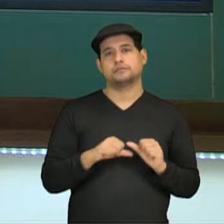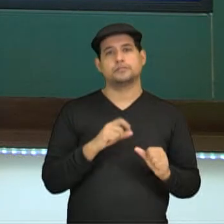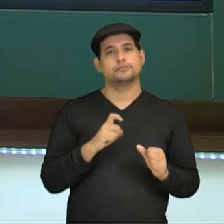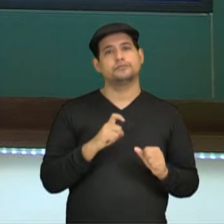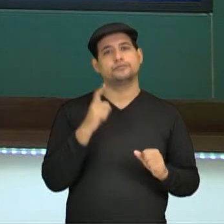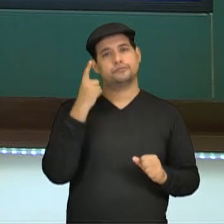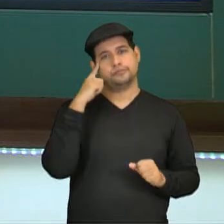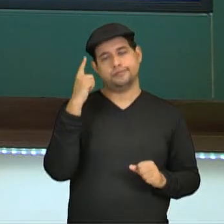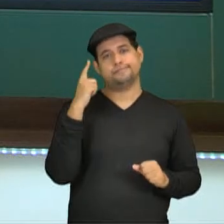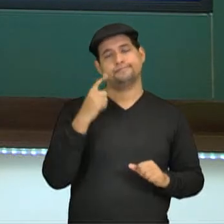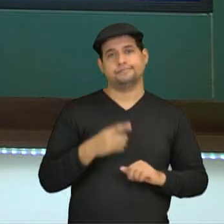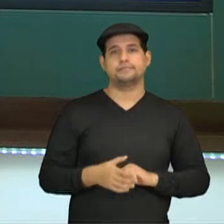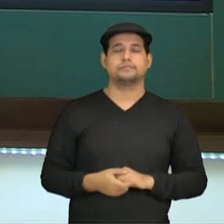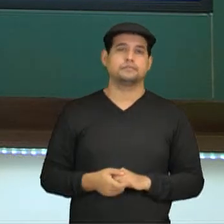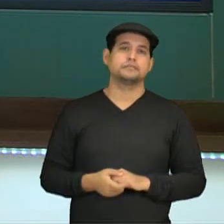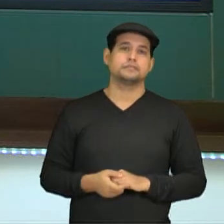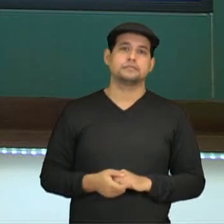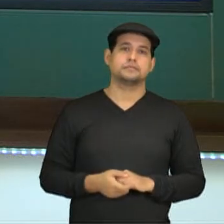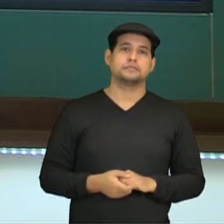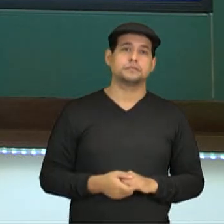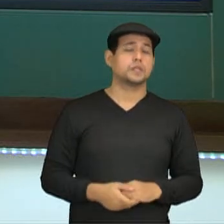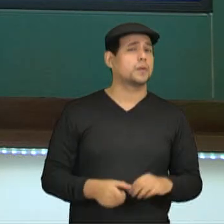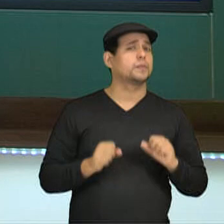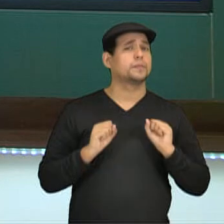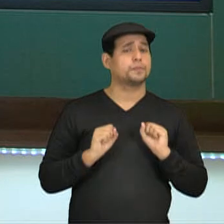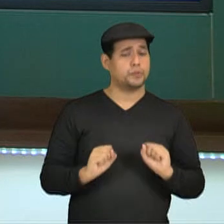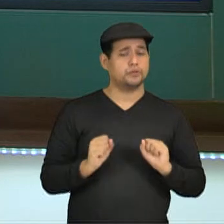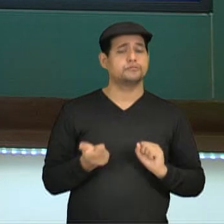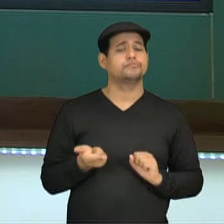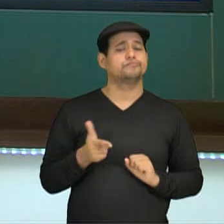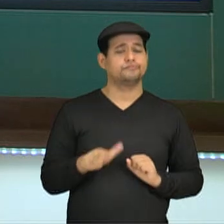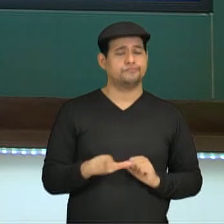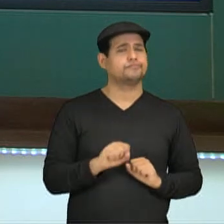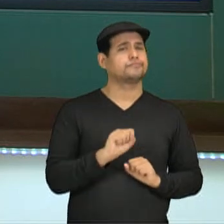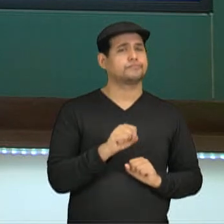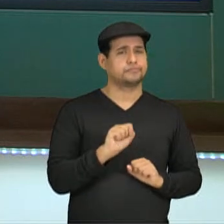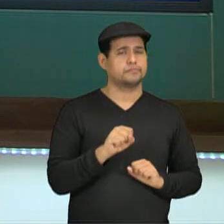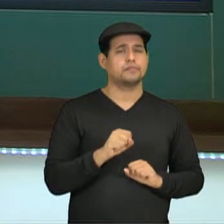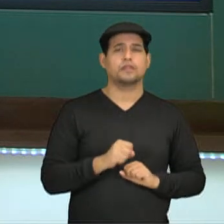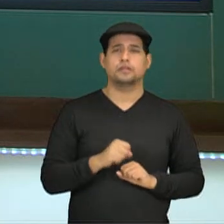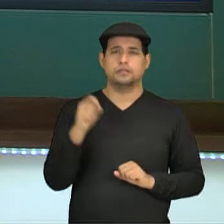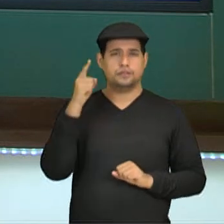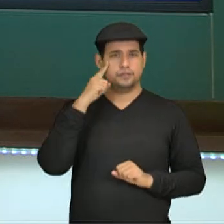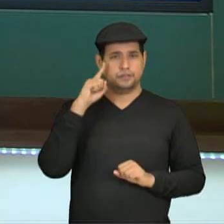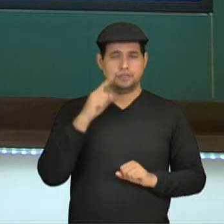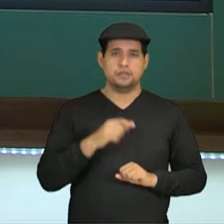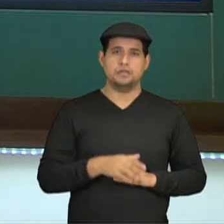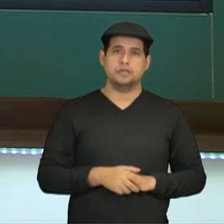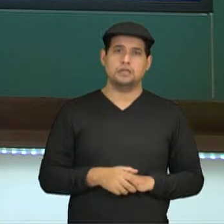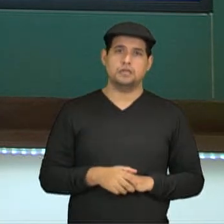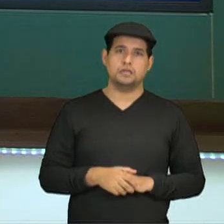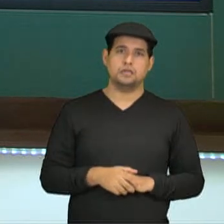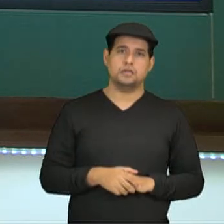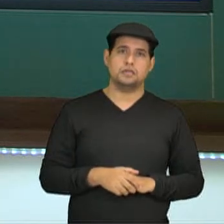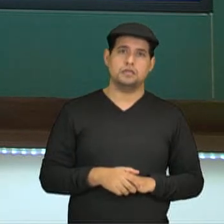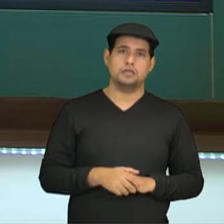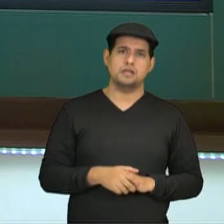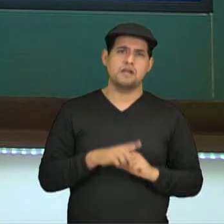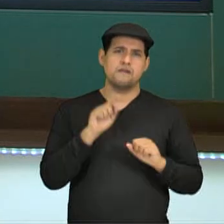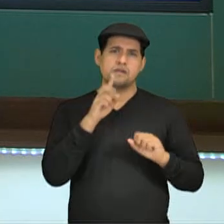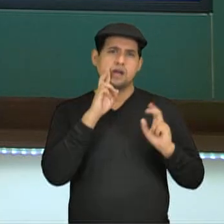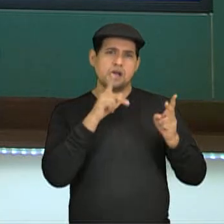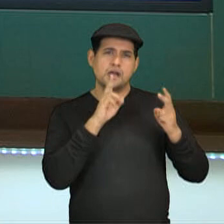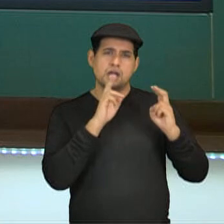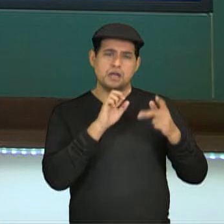por aquela temperatura, ok? Então, pode se repetir sim no mesmo dia. E perceba que